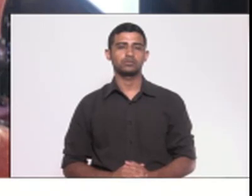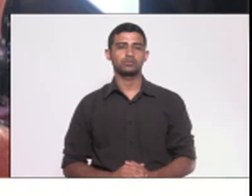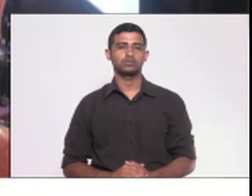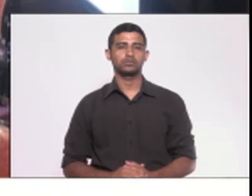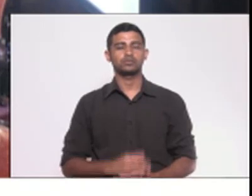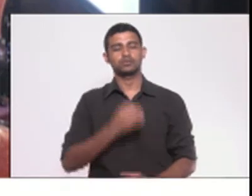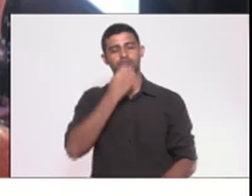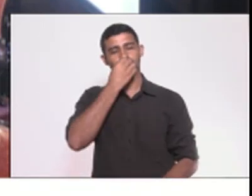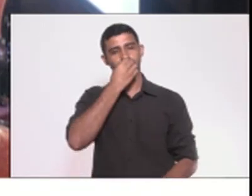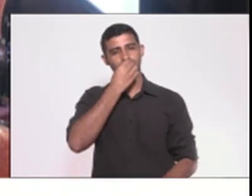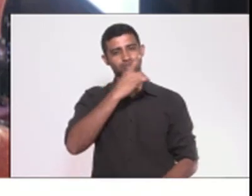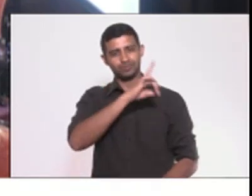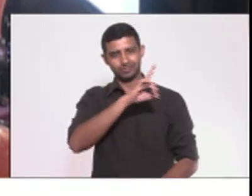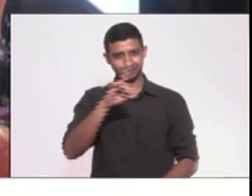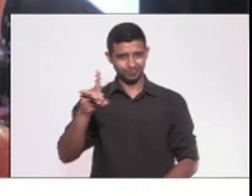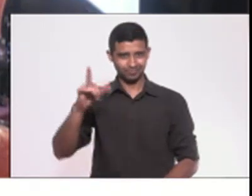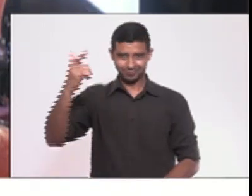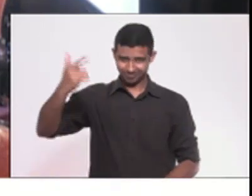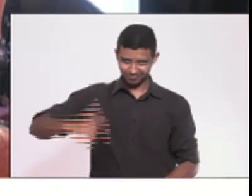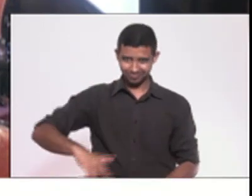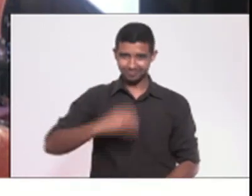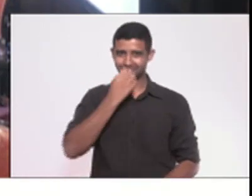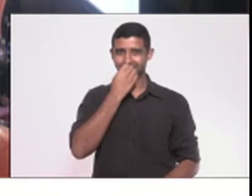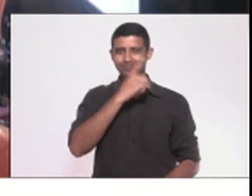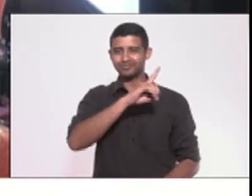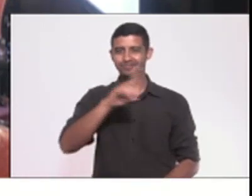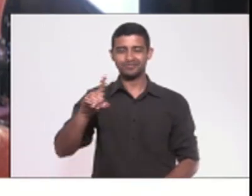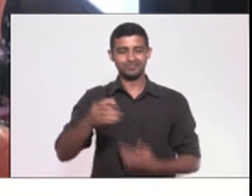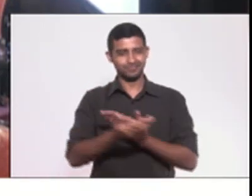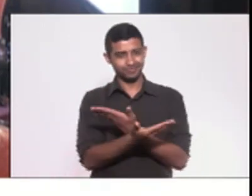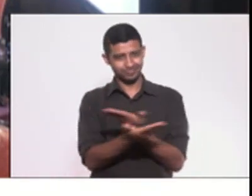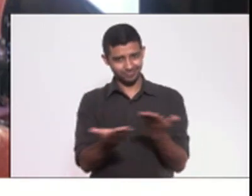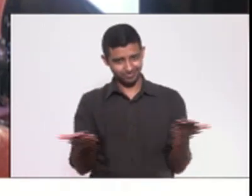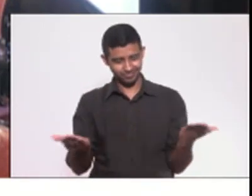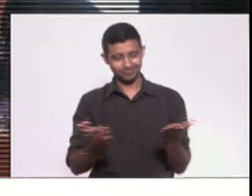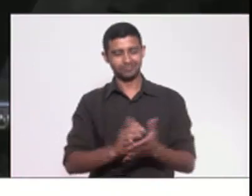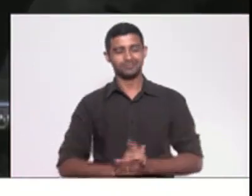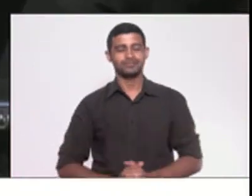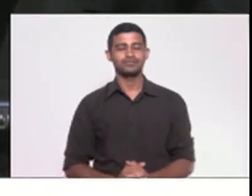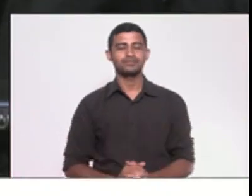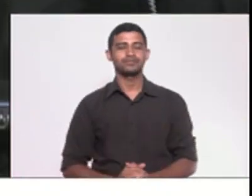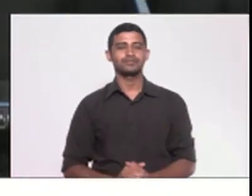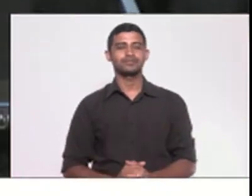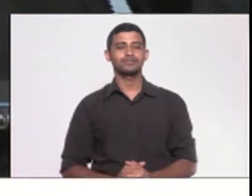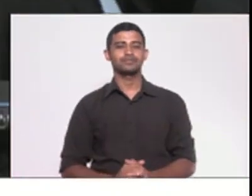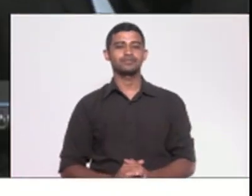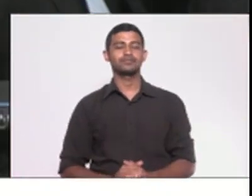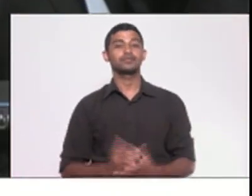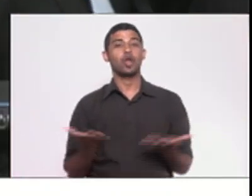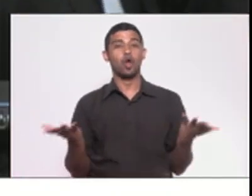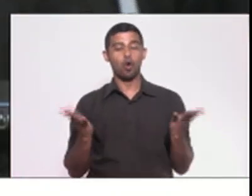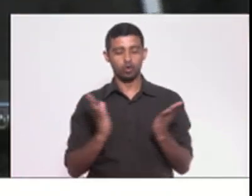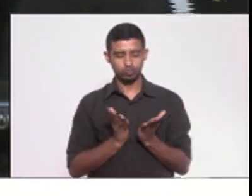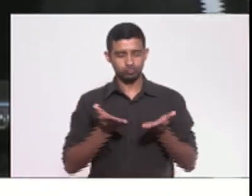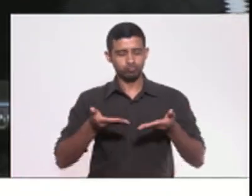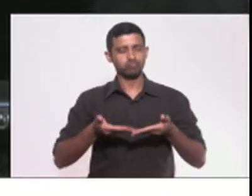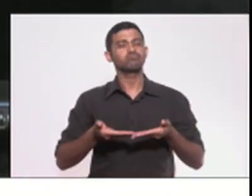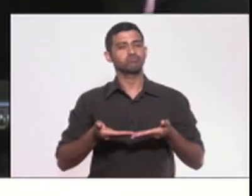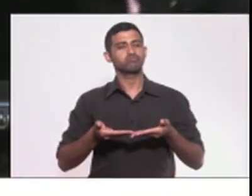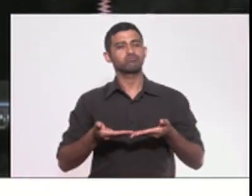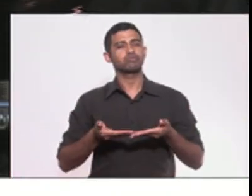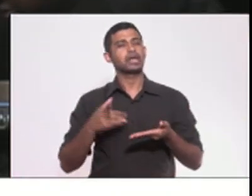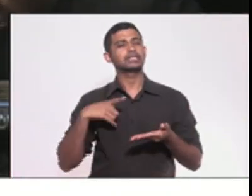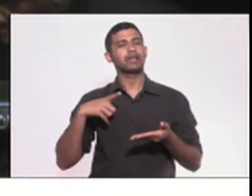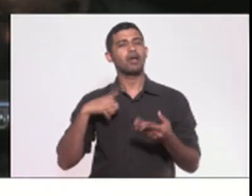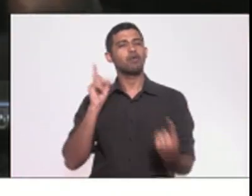Bom dia novamente a todos e a todas. O fórum de hoje tem